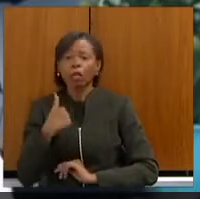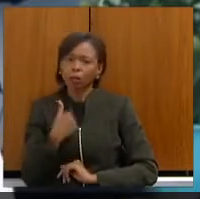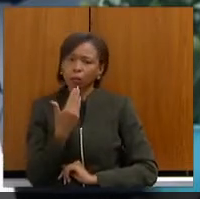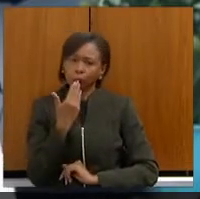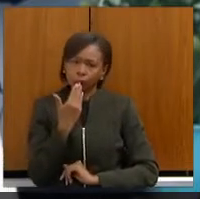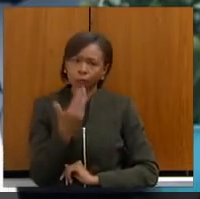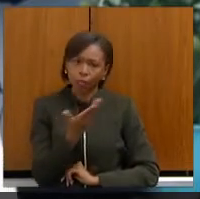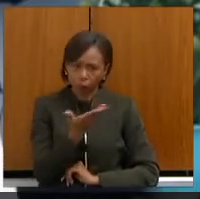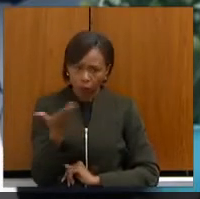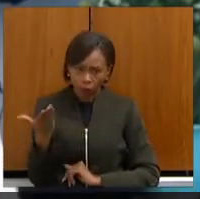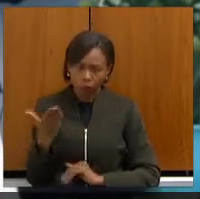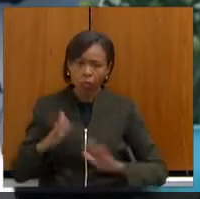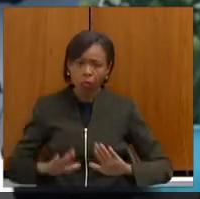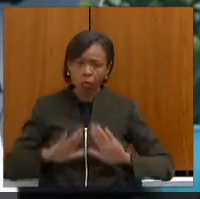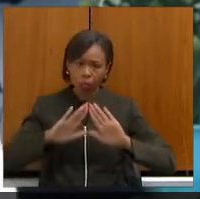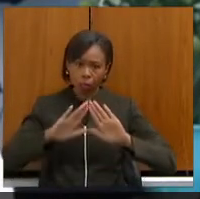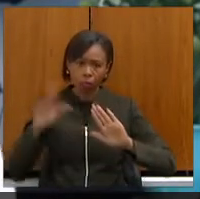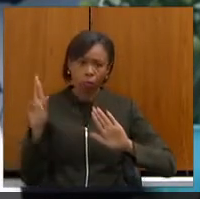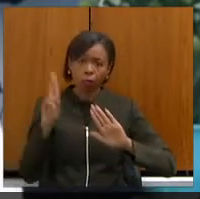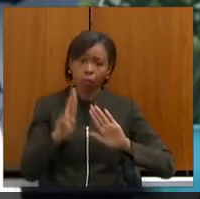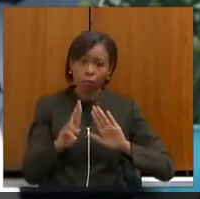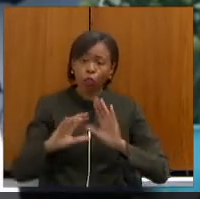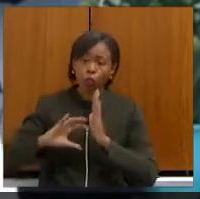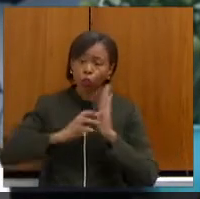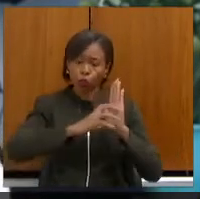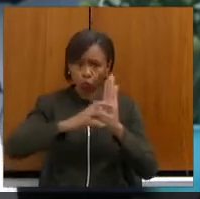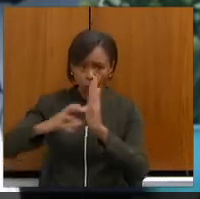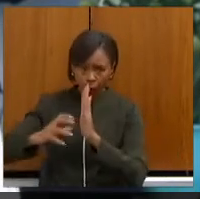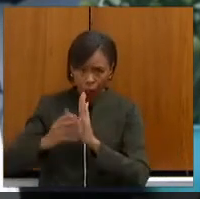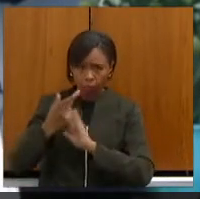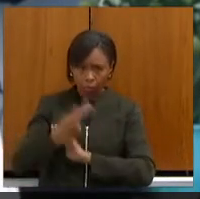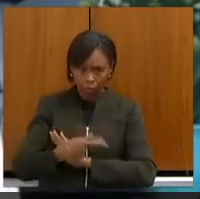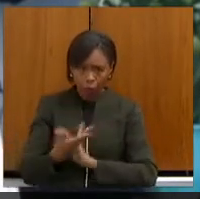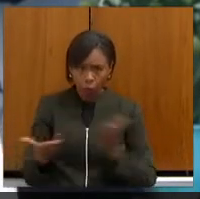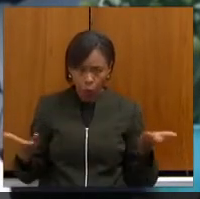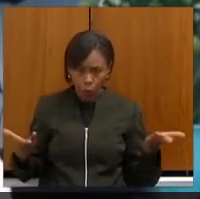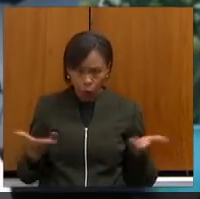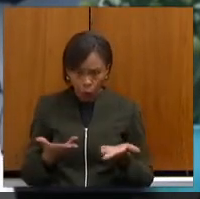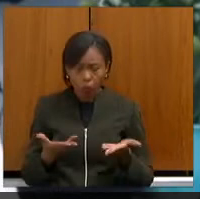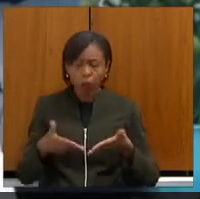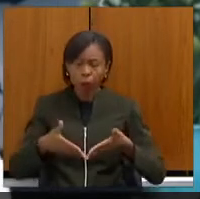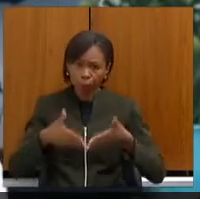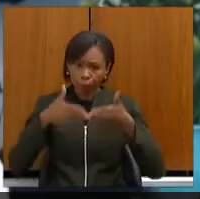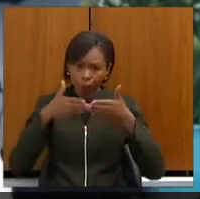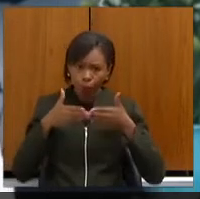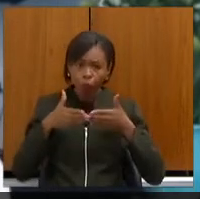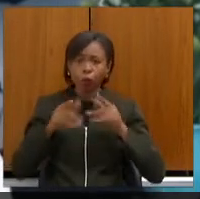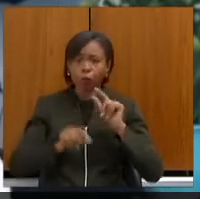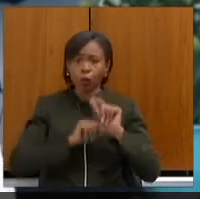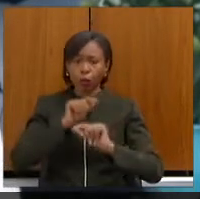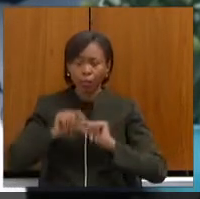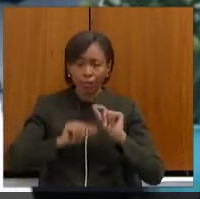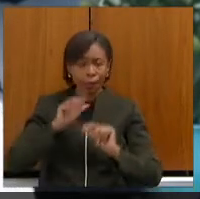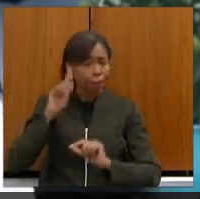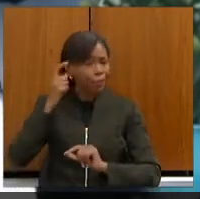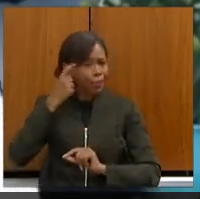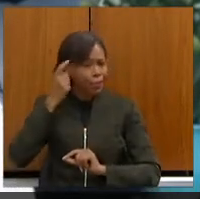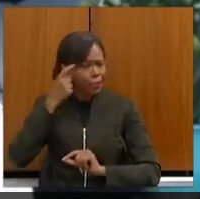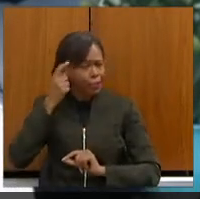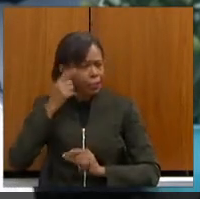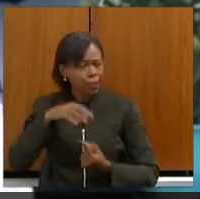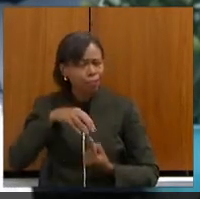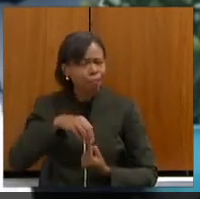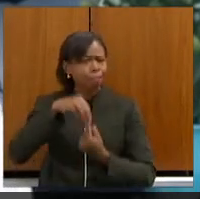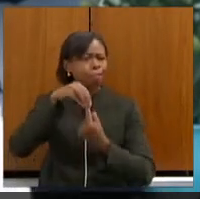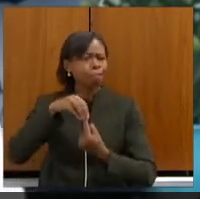Assembleia Legislativa na representatividade dos partidos aqui presentes consideradas as singularidades das suas